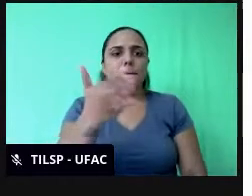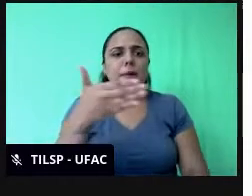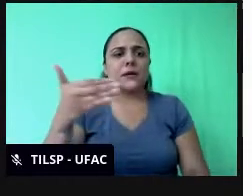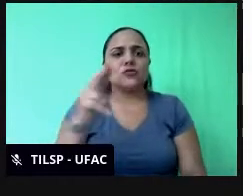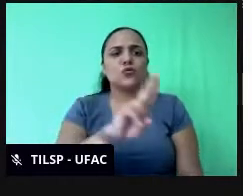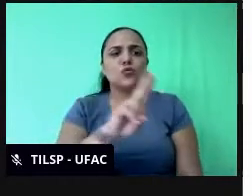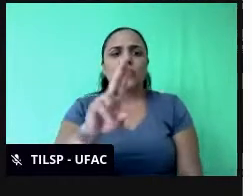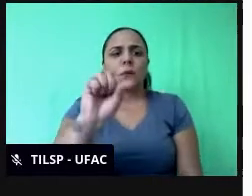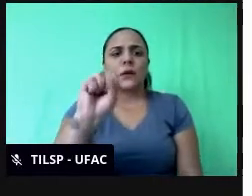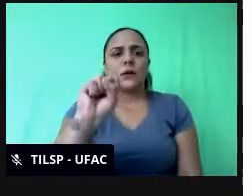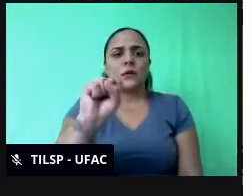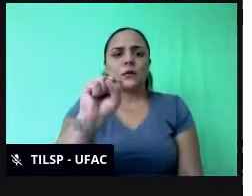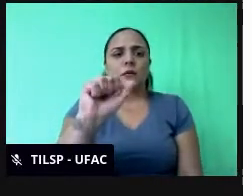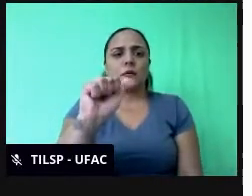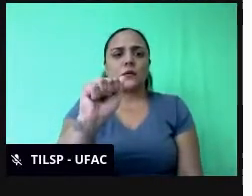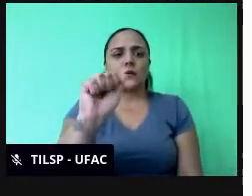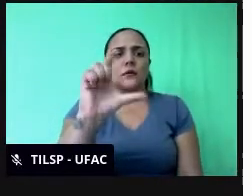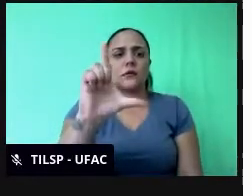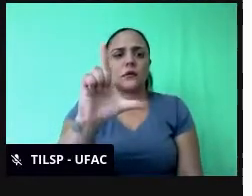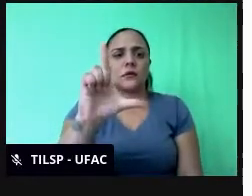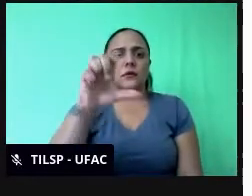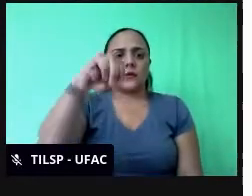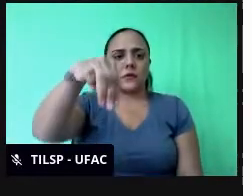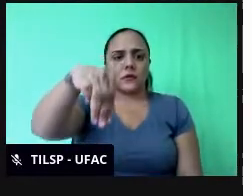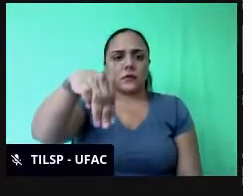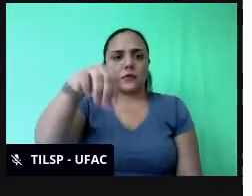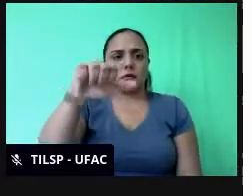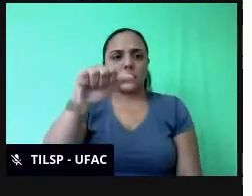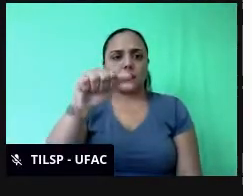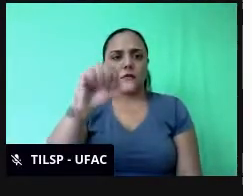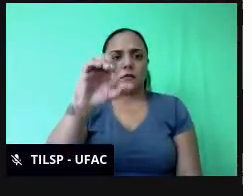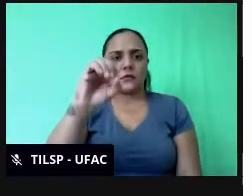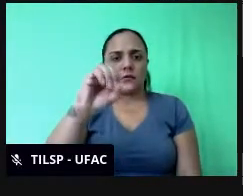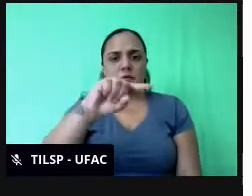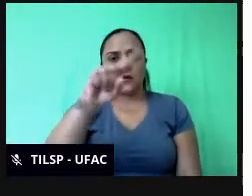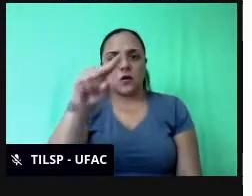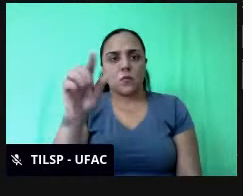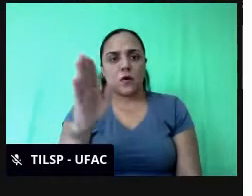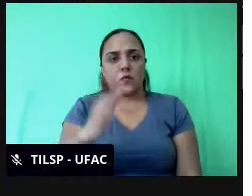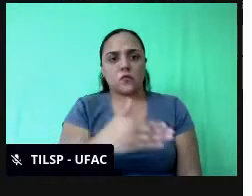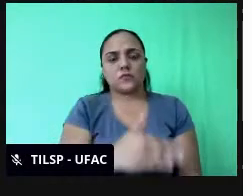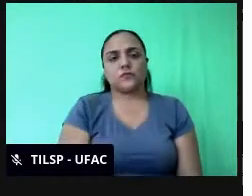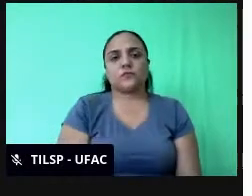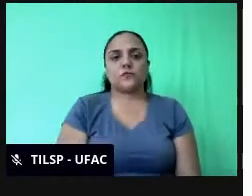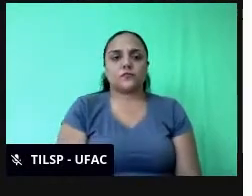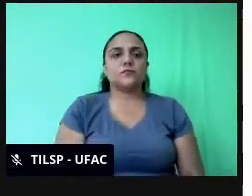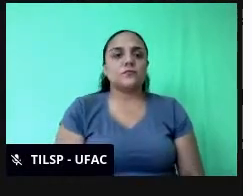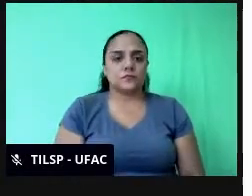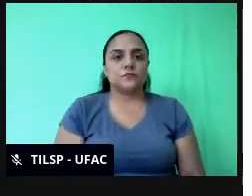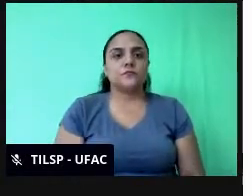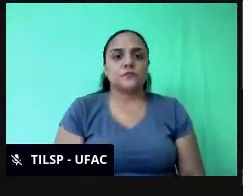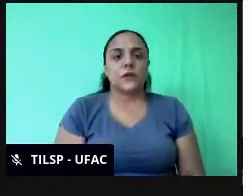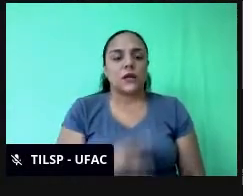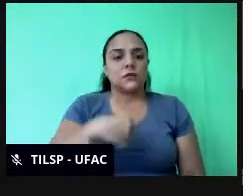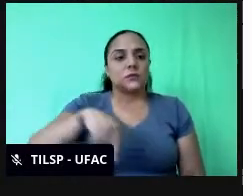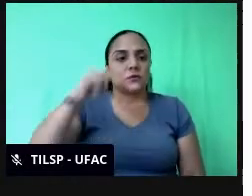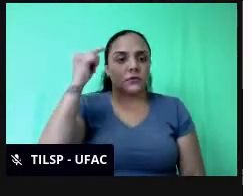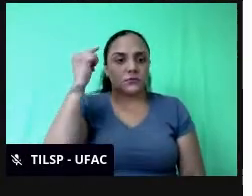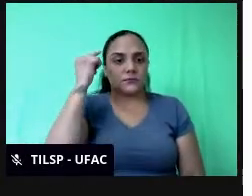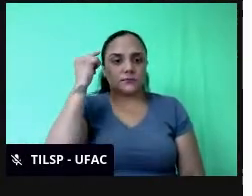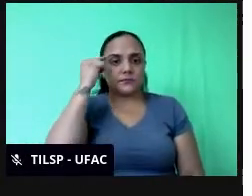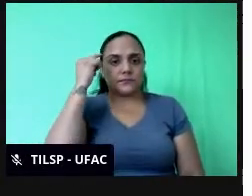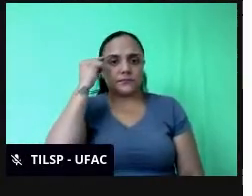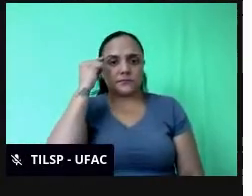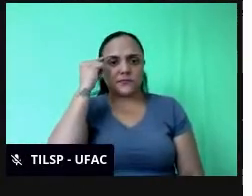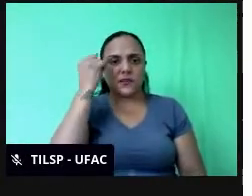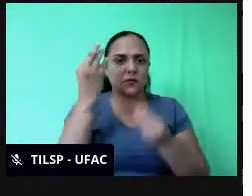animal. Mas lembre-se que esse ômega 3, ele vem da microalga. Então, quando pensamos em conversão